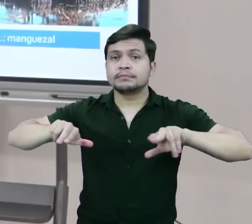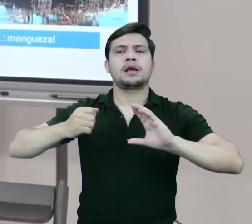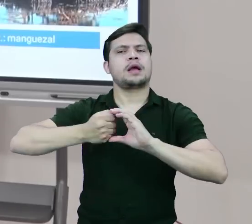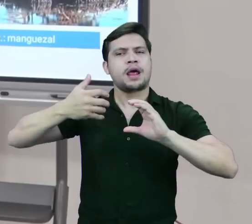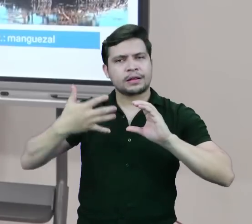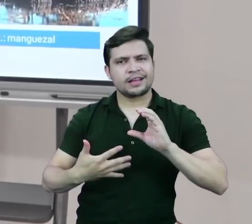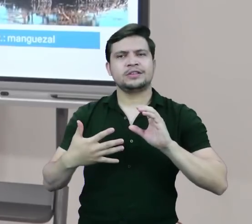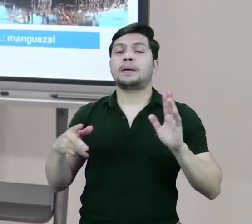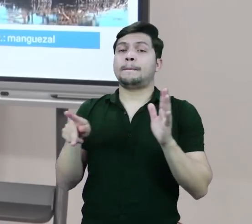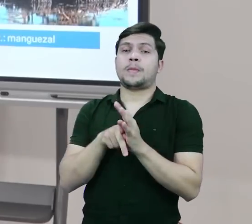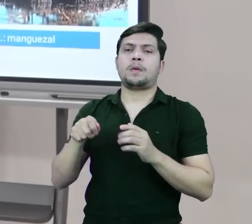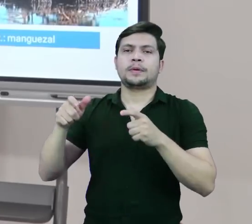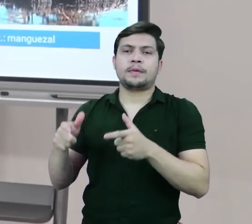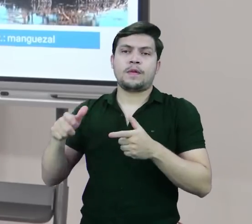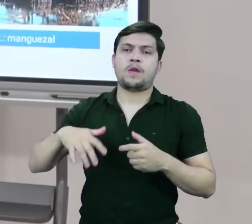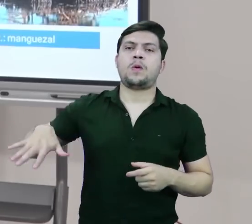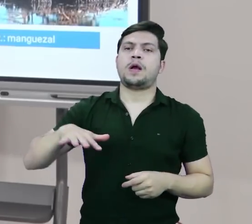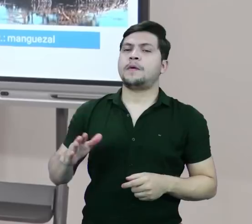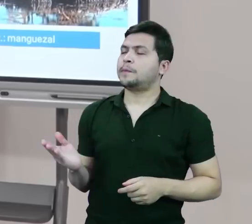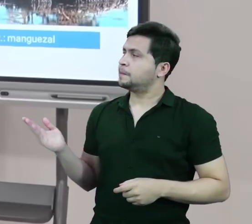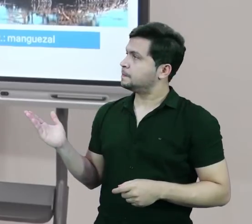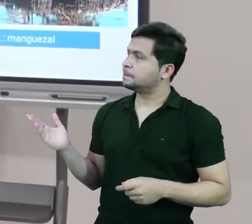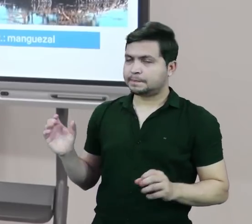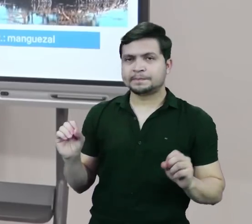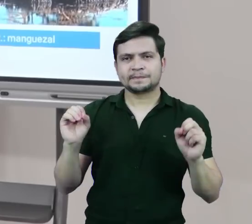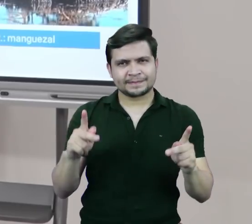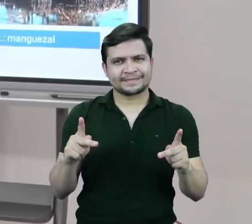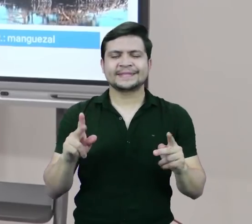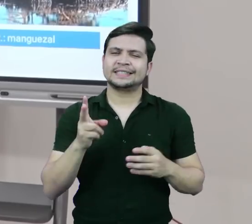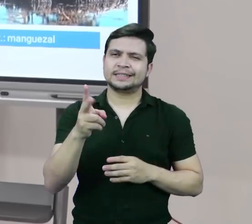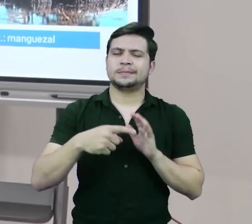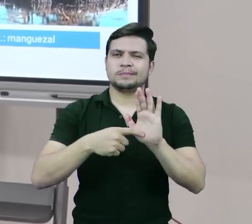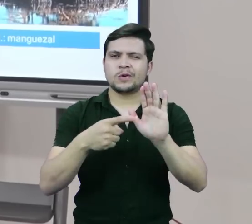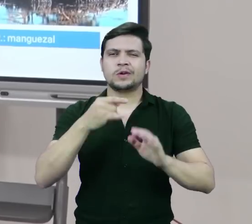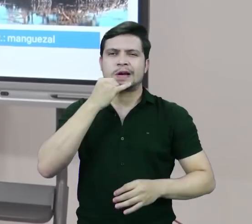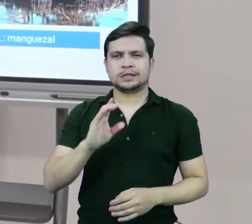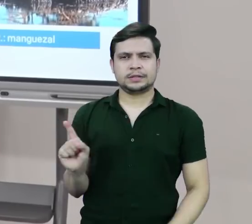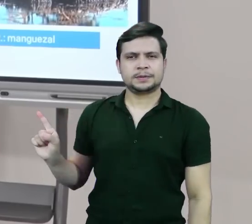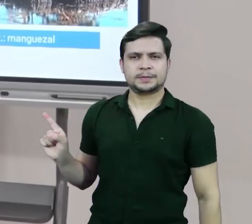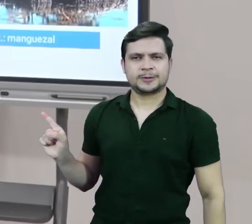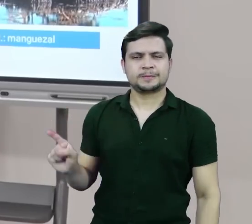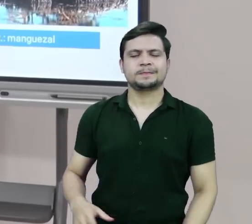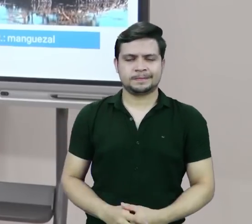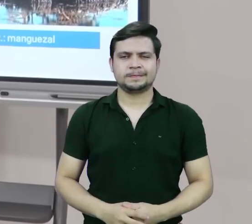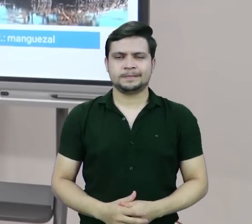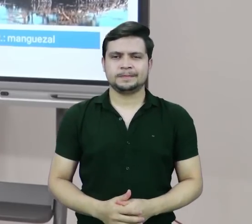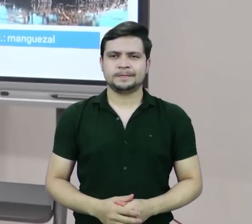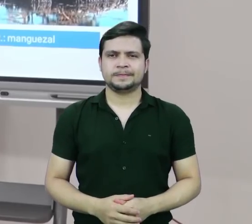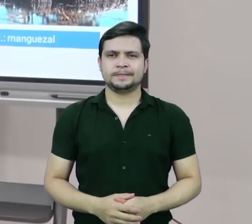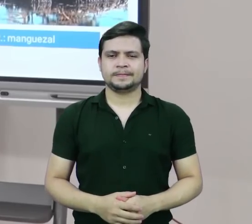esses seres vivos que vivem nesse ambiente vão estar adaptados, tá bom? Então eu gosto muito de utilizar esse